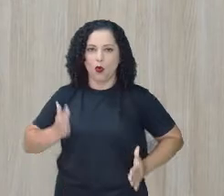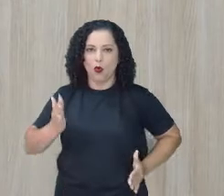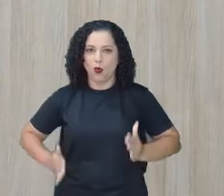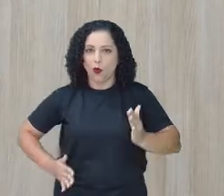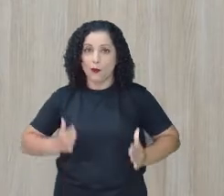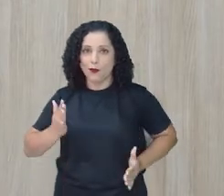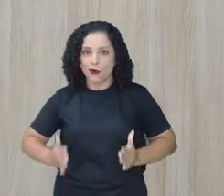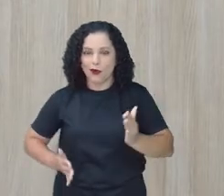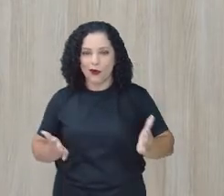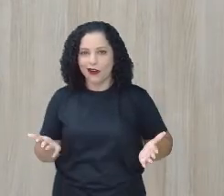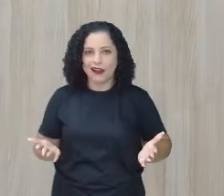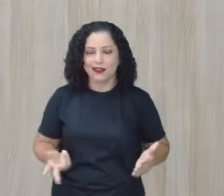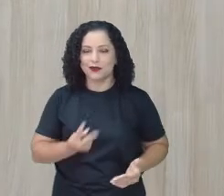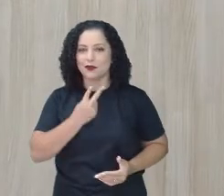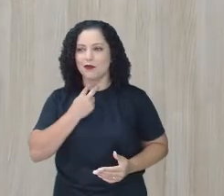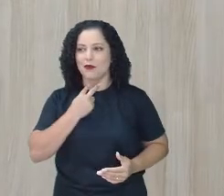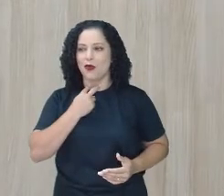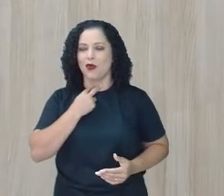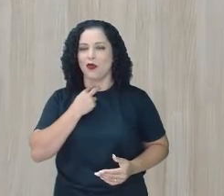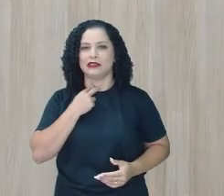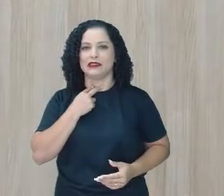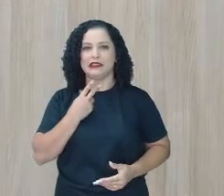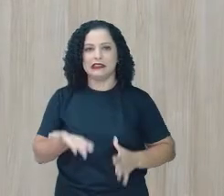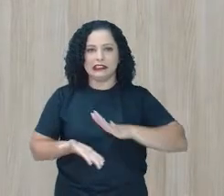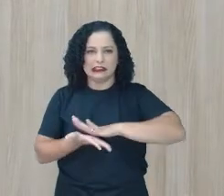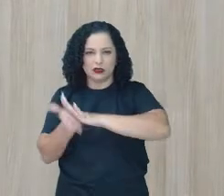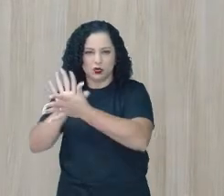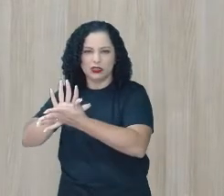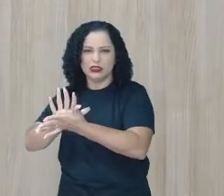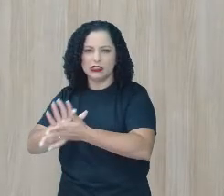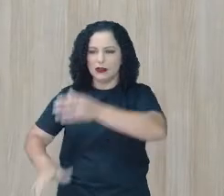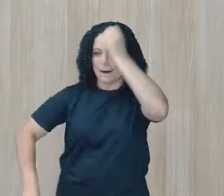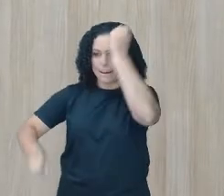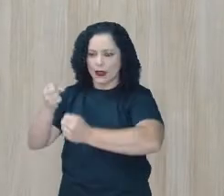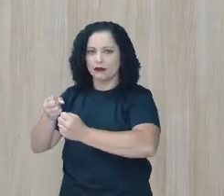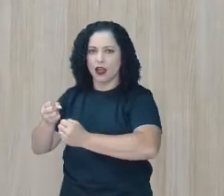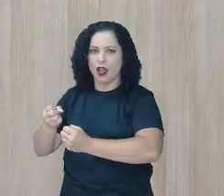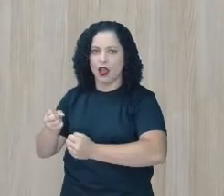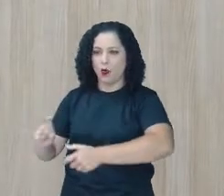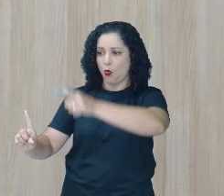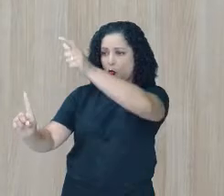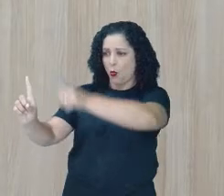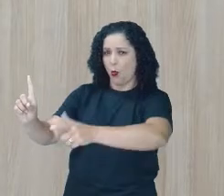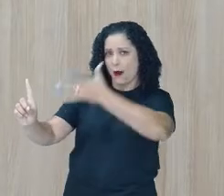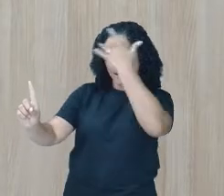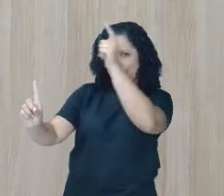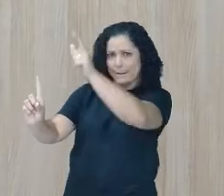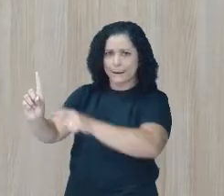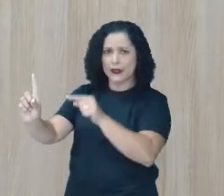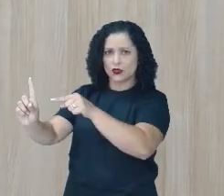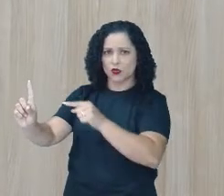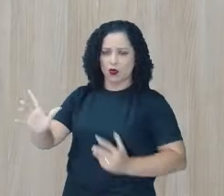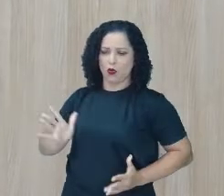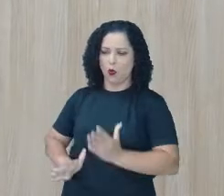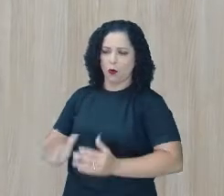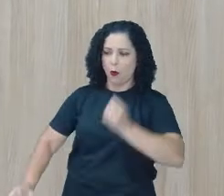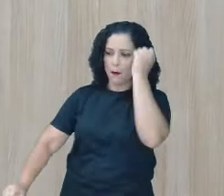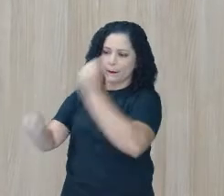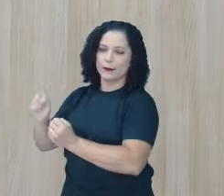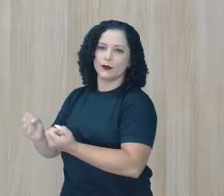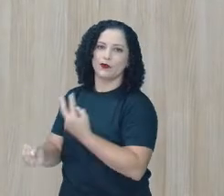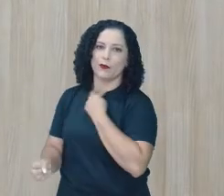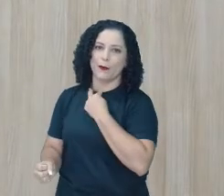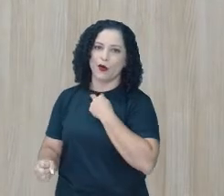forma alguma, machucar ou matar um humano. Então, a ideia em si já é entrar